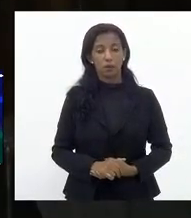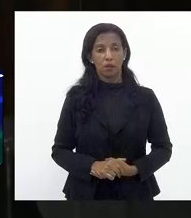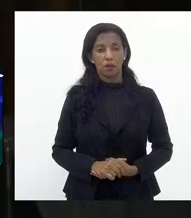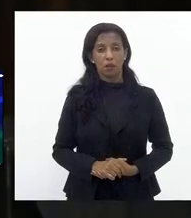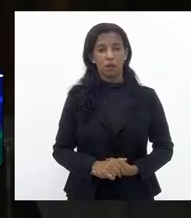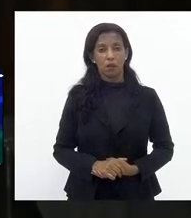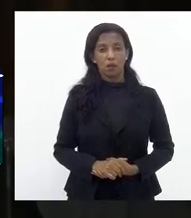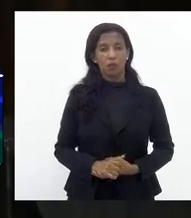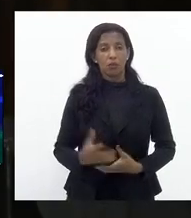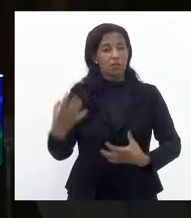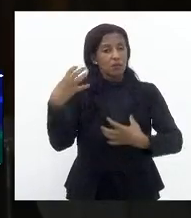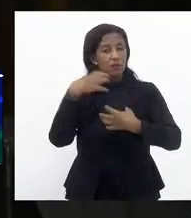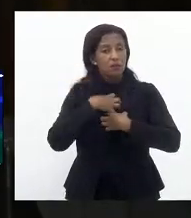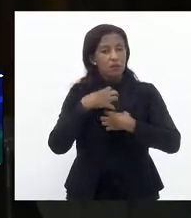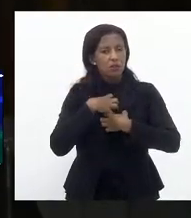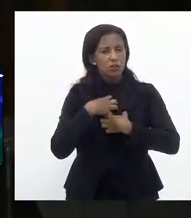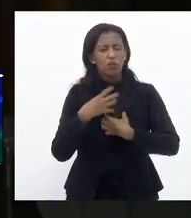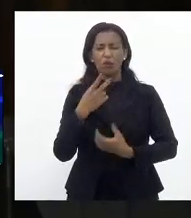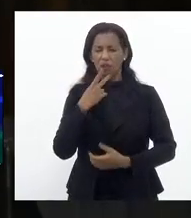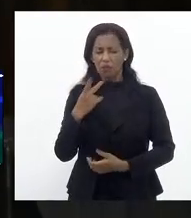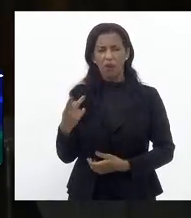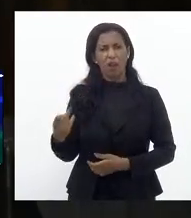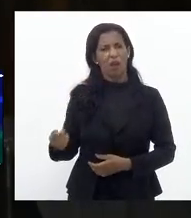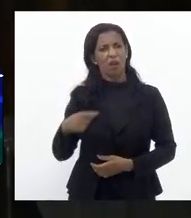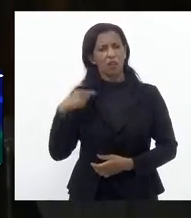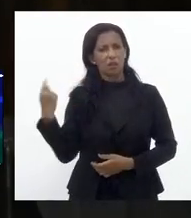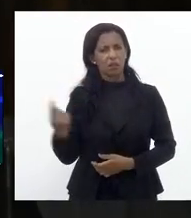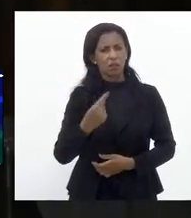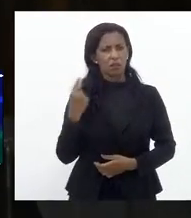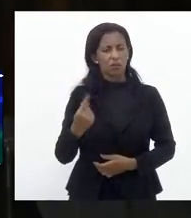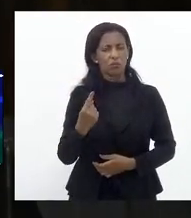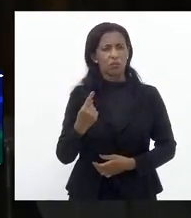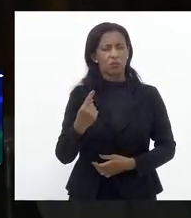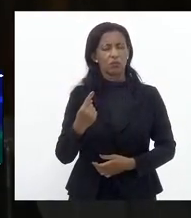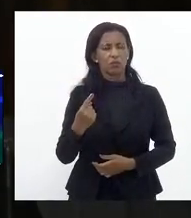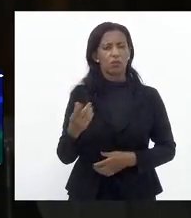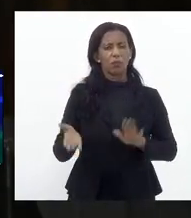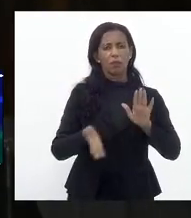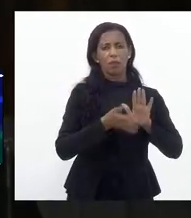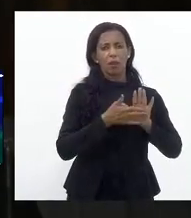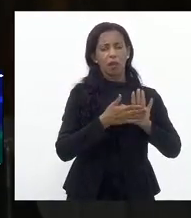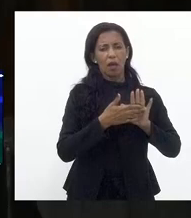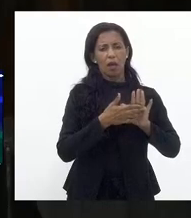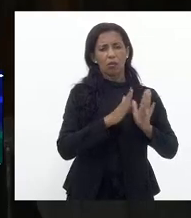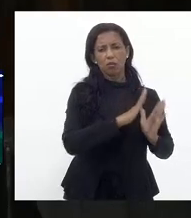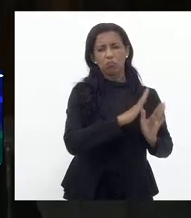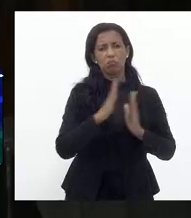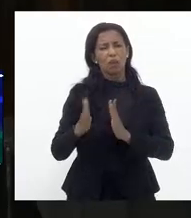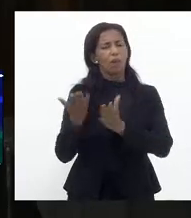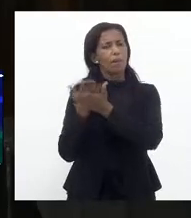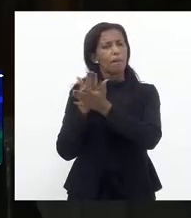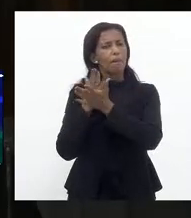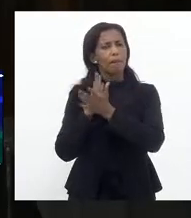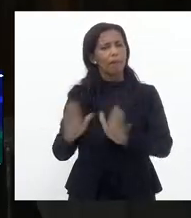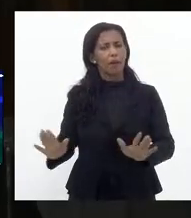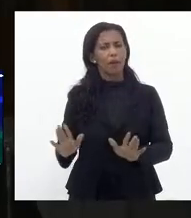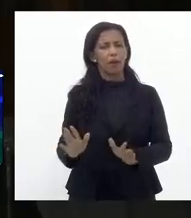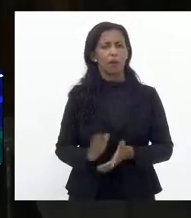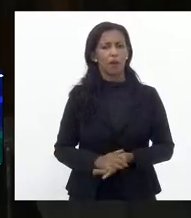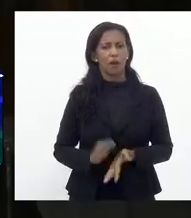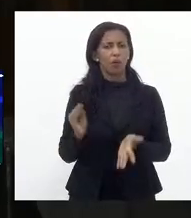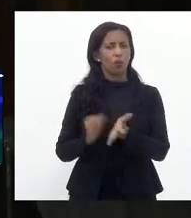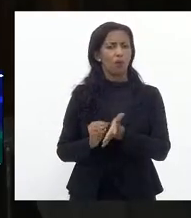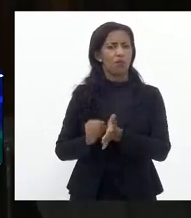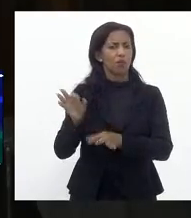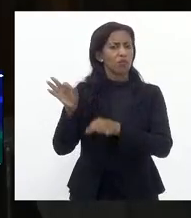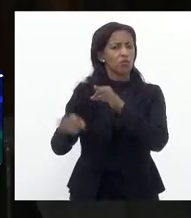com esse pacote de maldade, e dizer que o nosso mandato é um mandato voltado para acabar de vez com a injustiça que